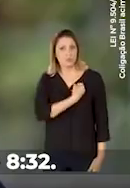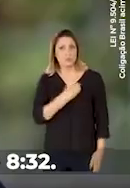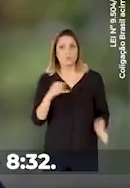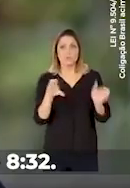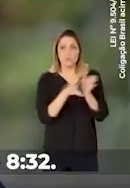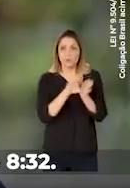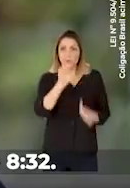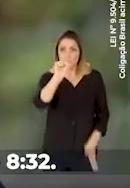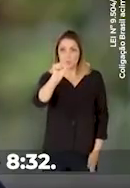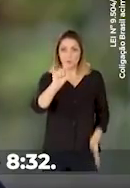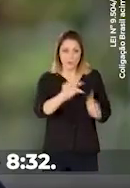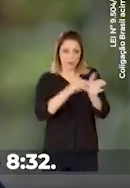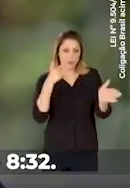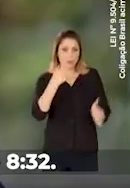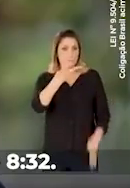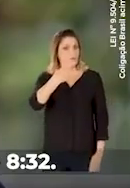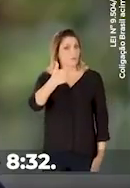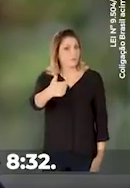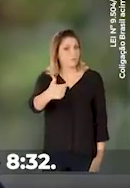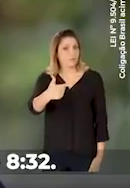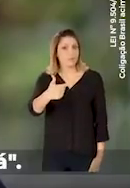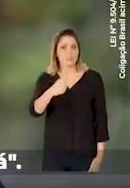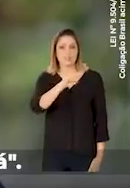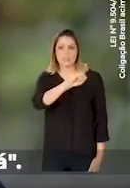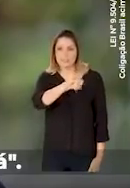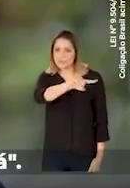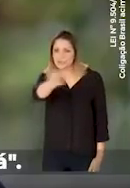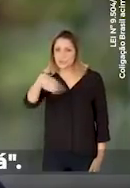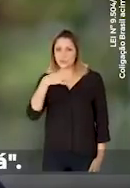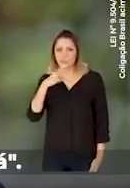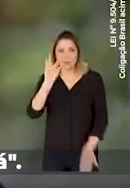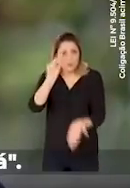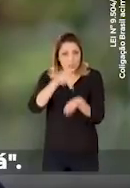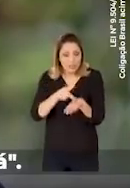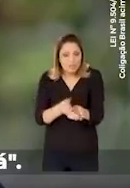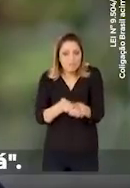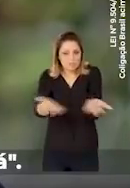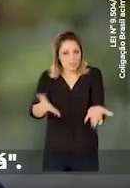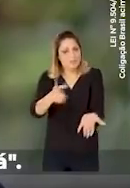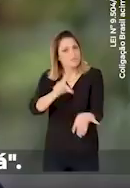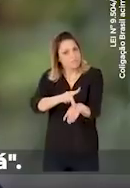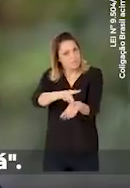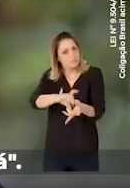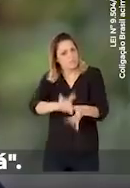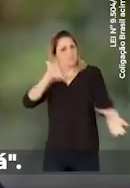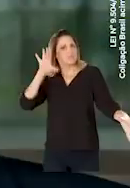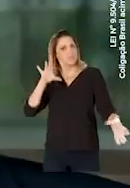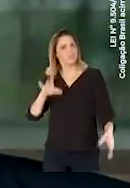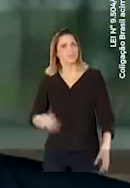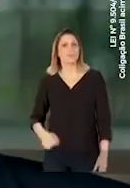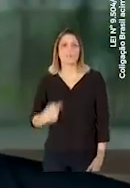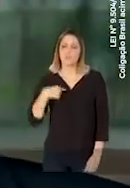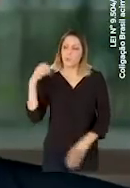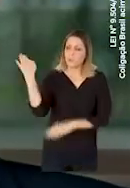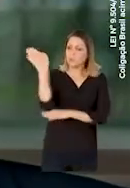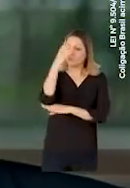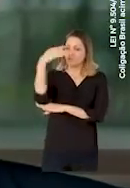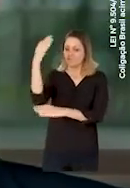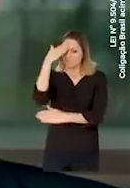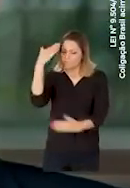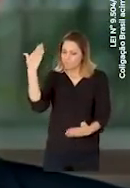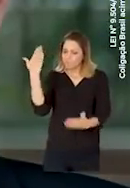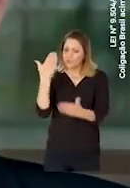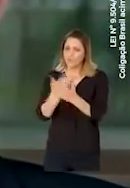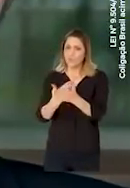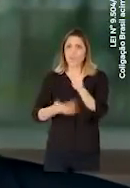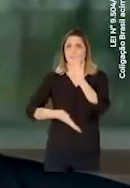passagem bíblica, João 8,32. E conhecereis a verdade, e a verdade vos libertará. Mantive essa bandeira em